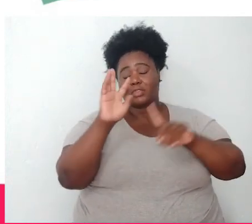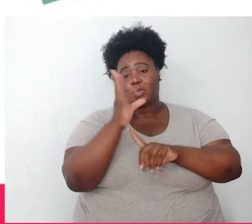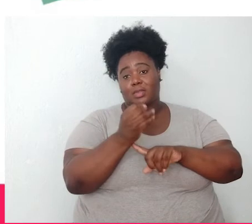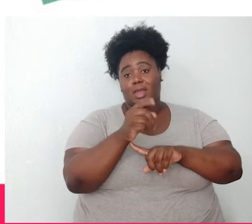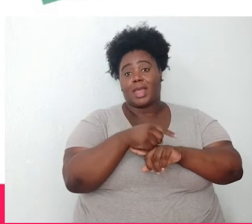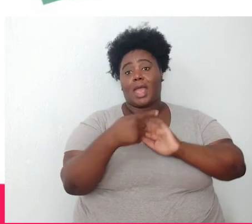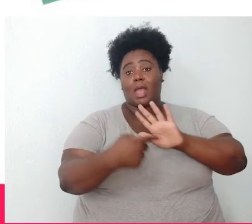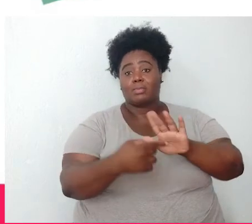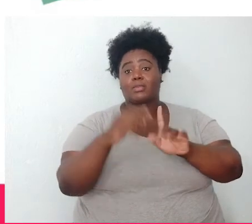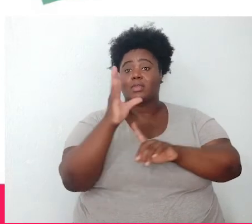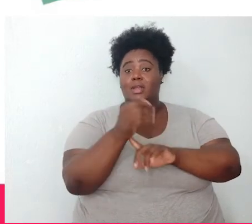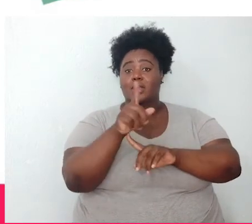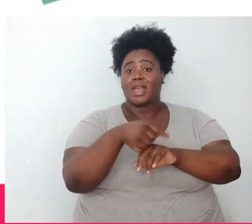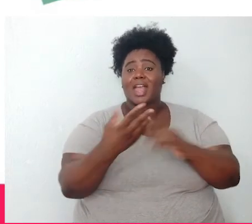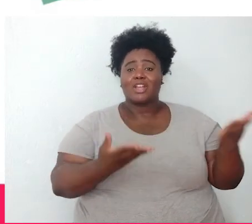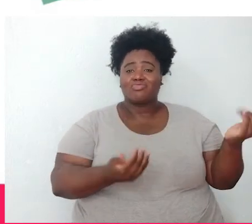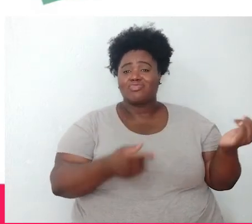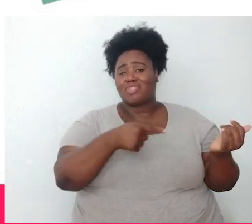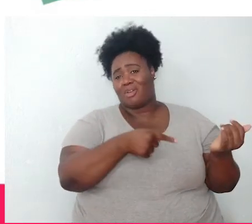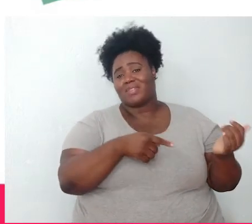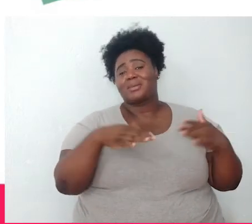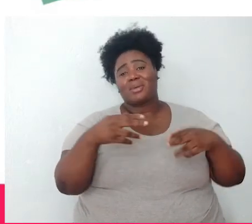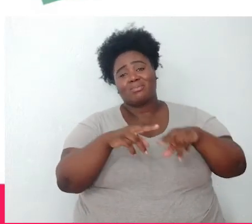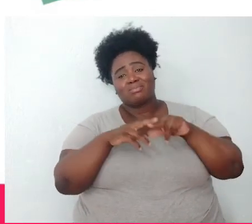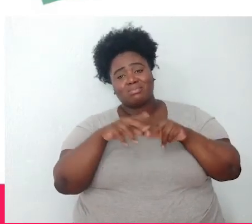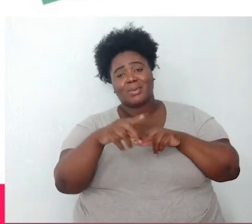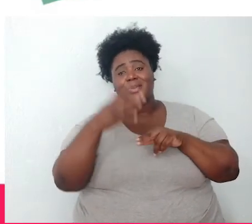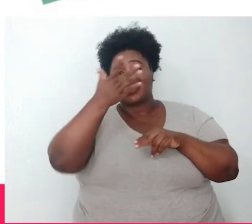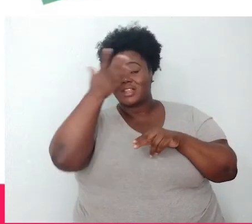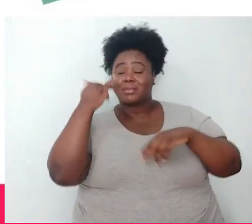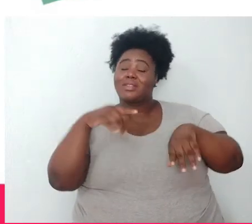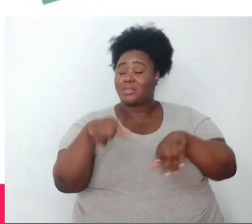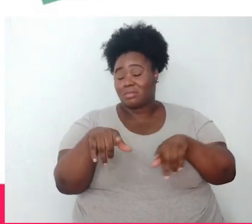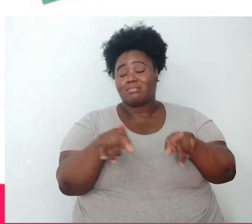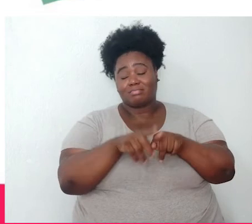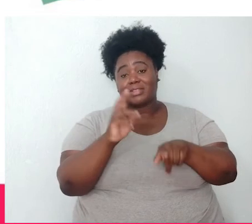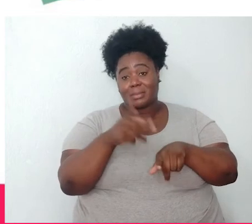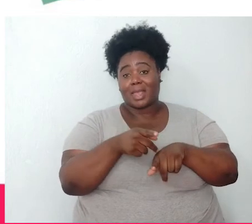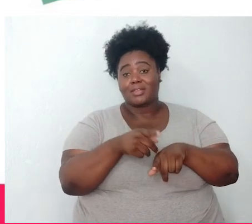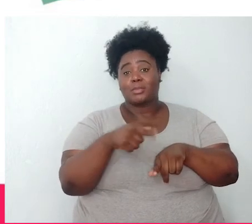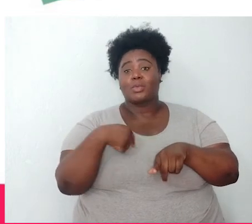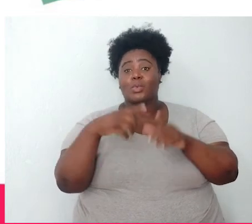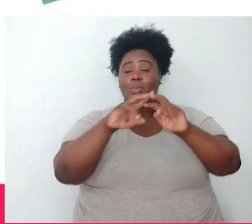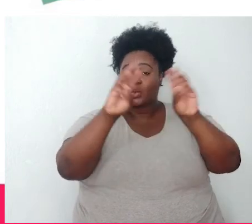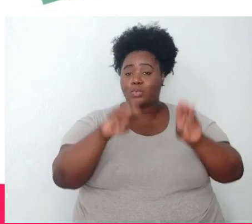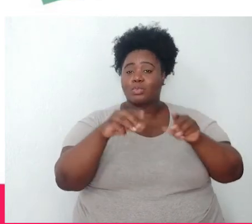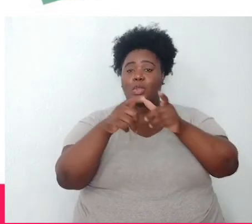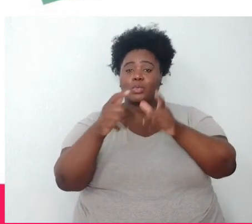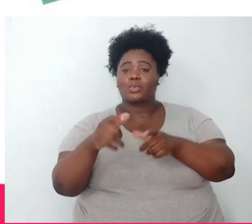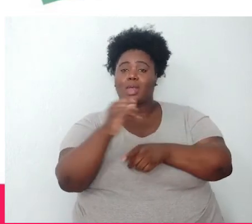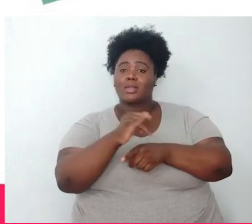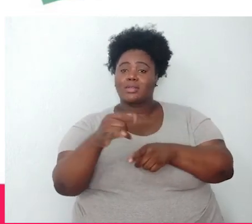né? A performance e a arte como linguagem, ela é muito jovem, então por isso que o público mesmo dos museus, dos